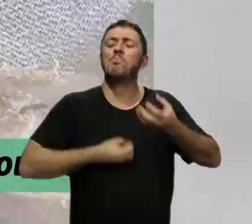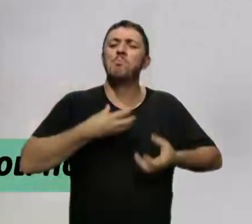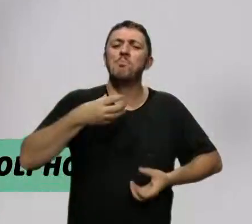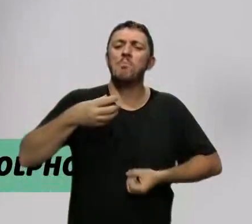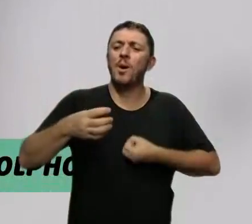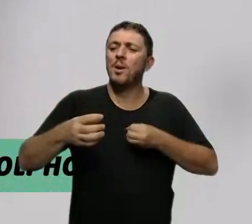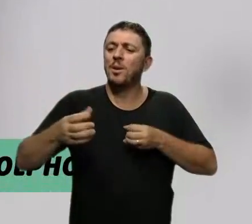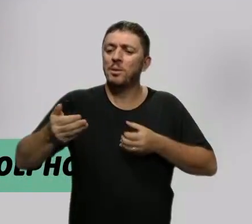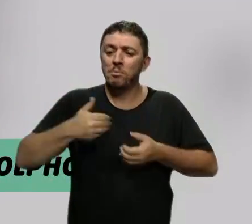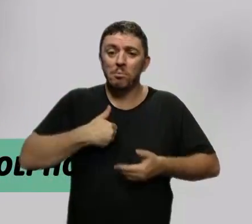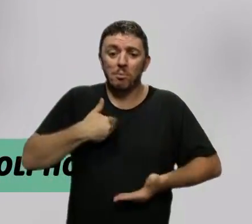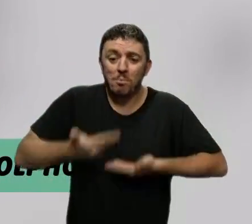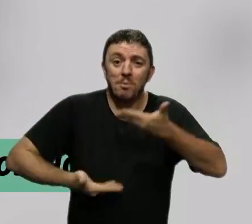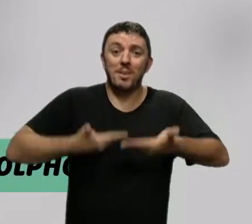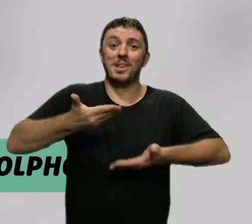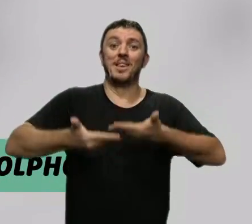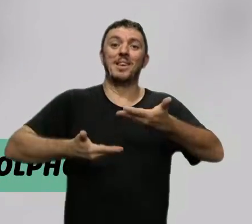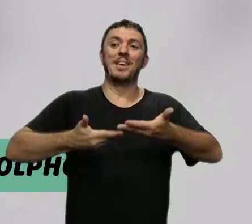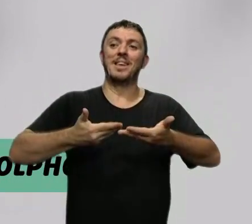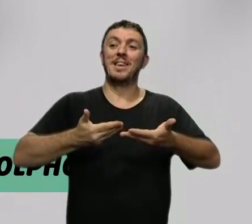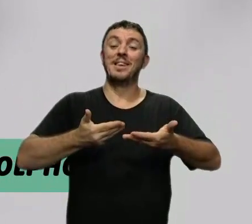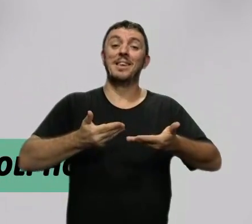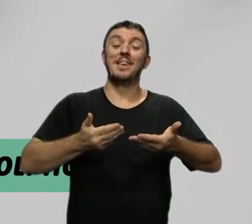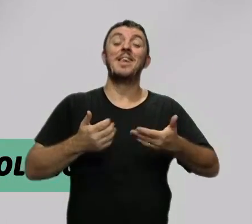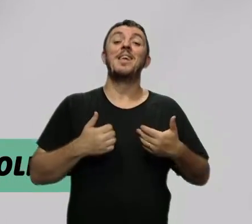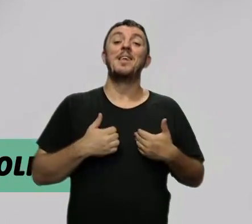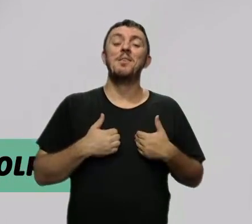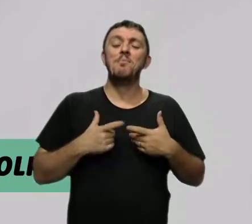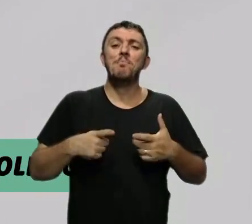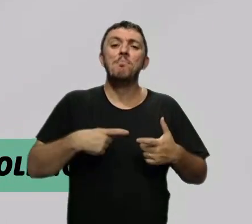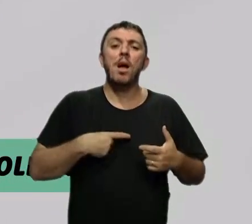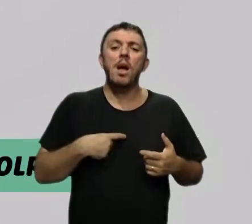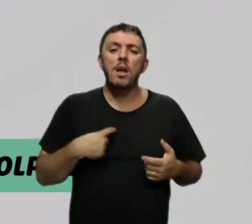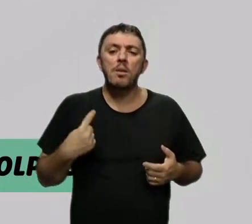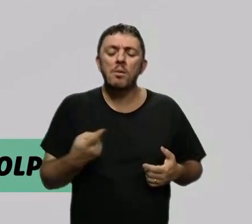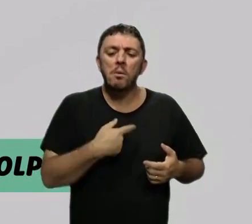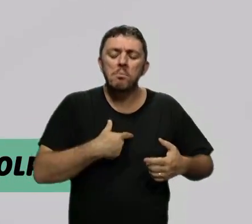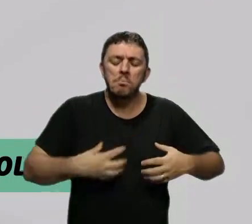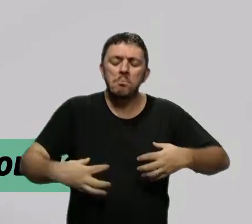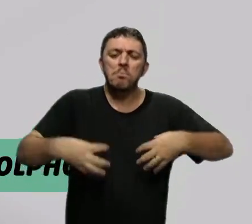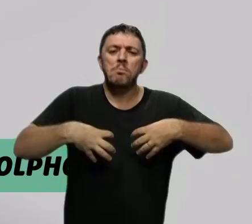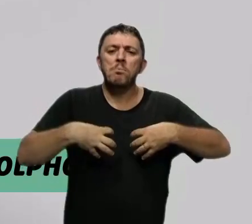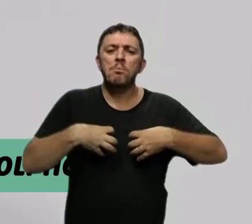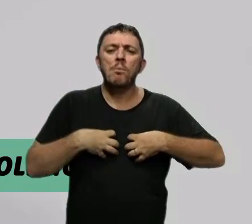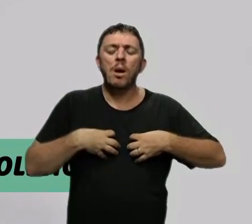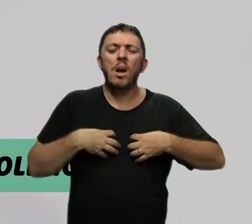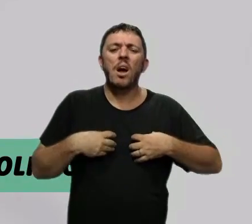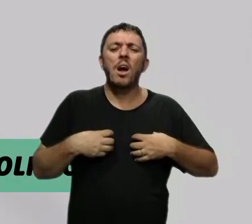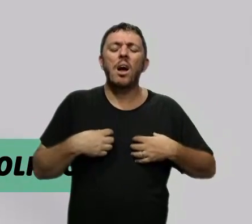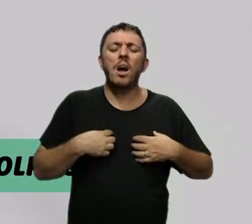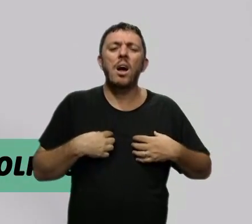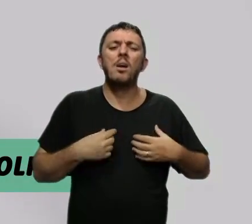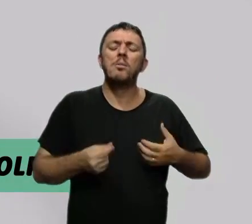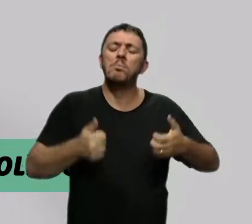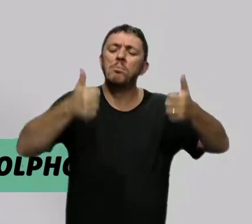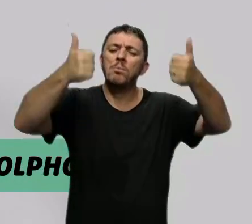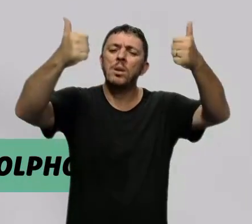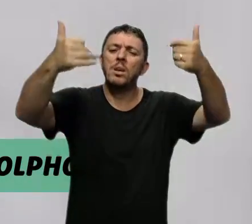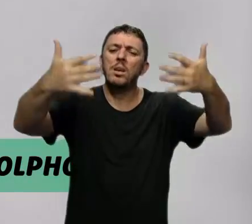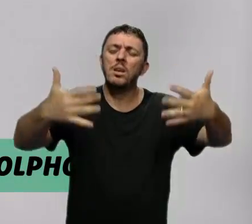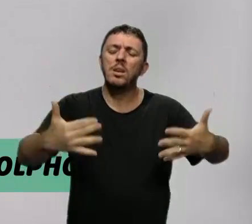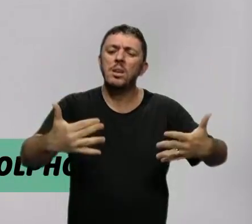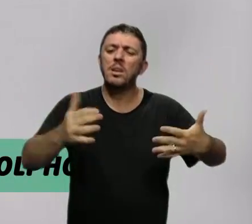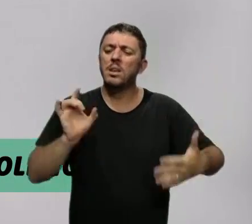embalava. Contemplamos o entorno por meio de nossos sentidos e descrevemos os sentimentos e sensações despertados em